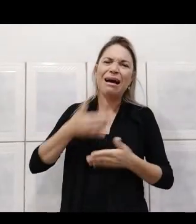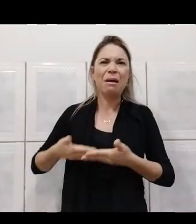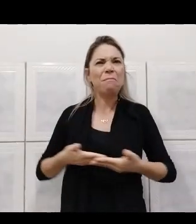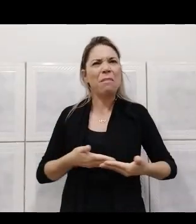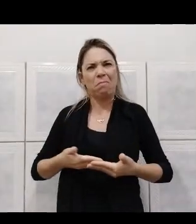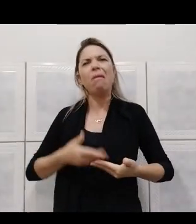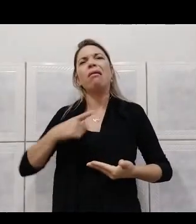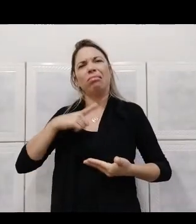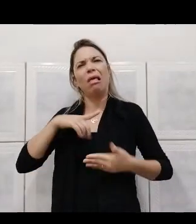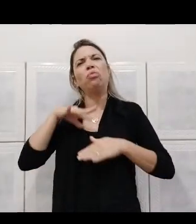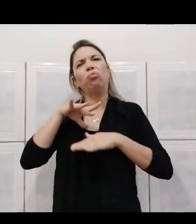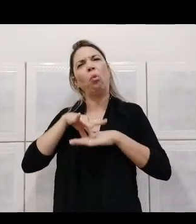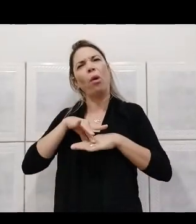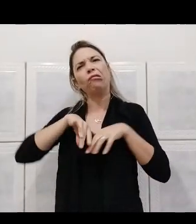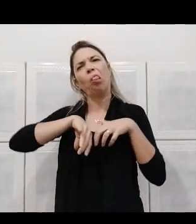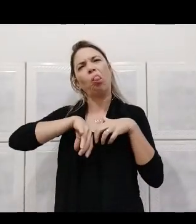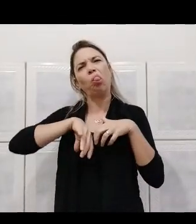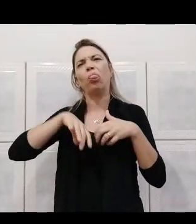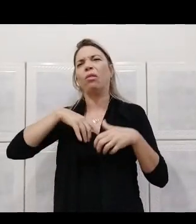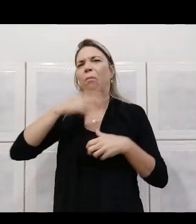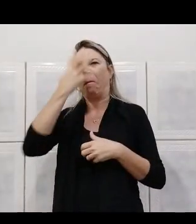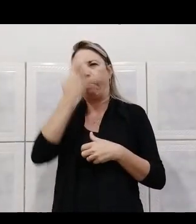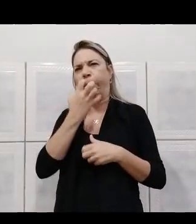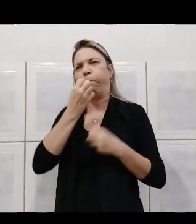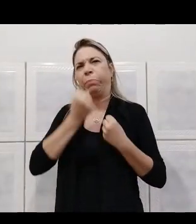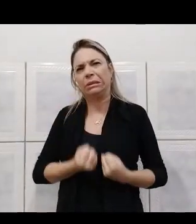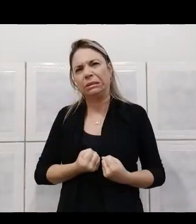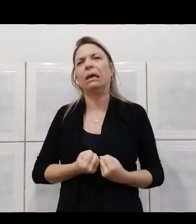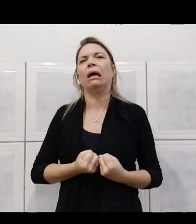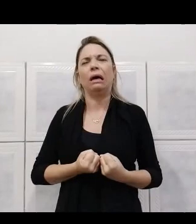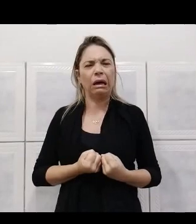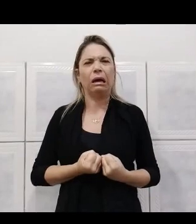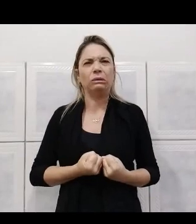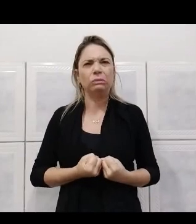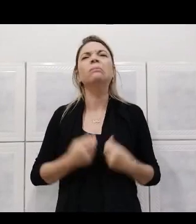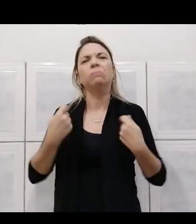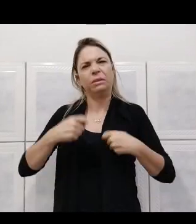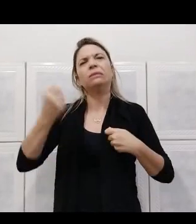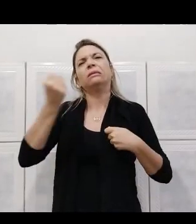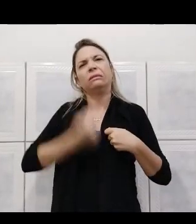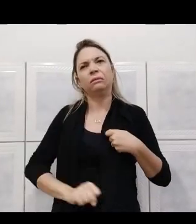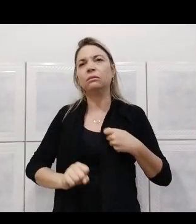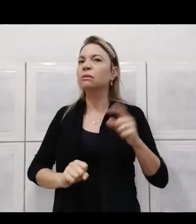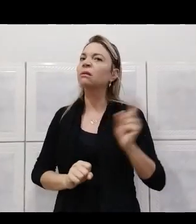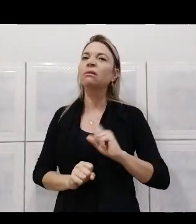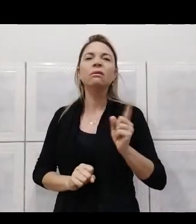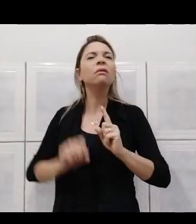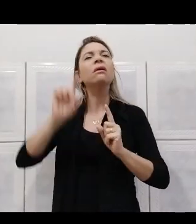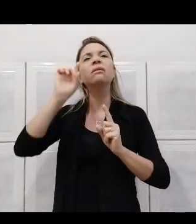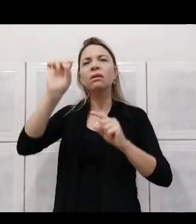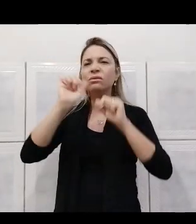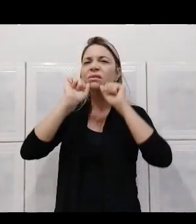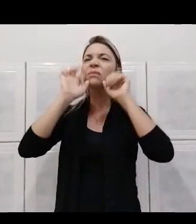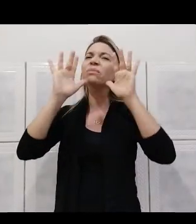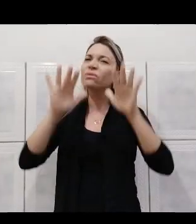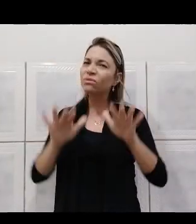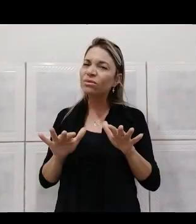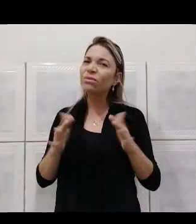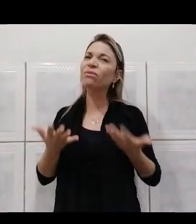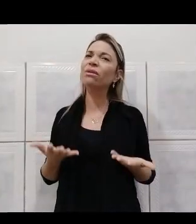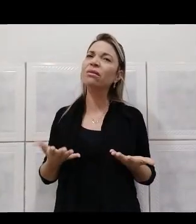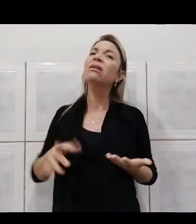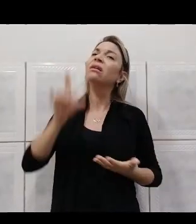nos dar graça a fim de cuidar de filhos enfermos e é gracioso também, segundo a vontade dele, para curar enfermos.